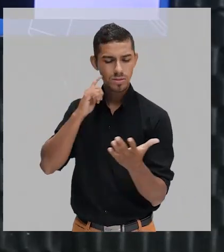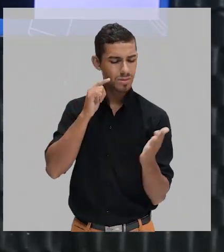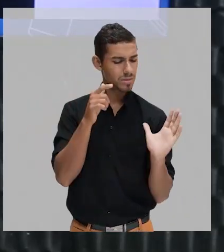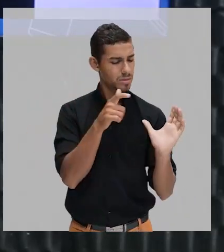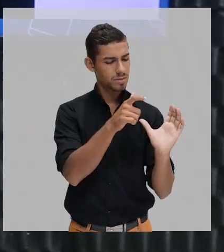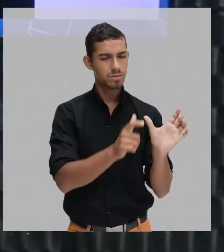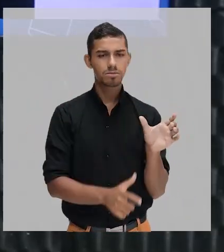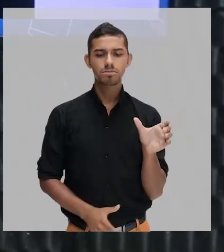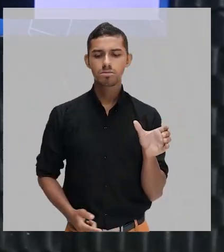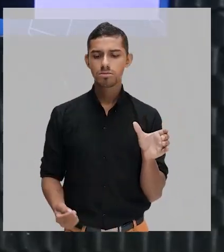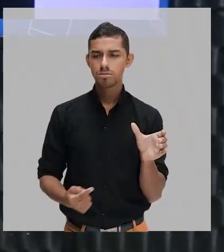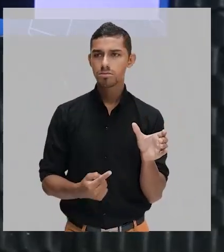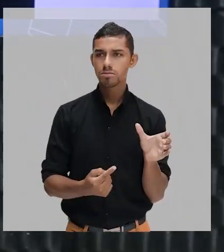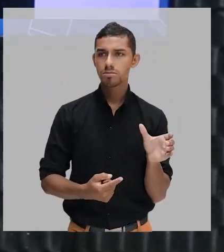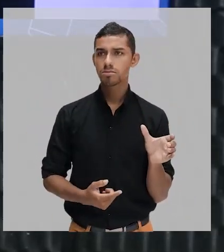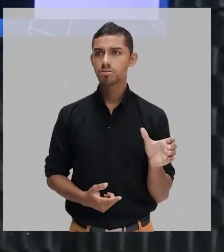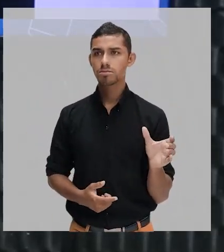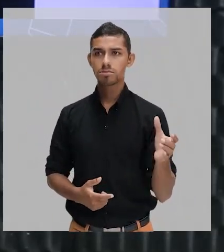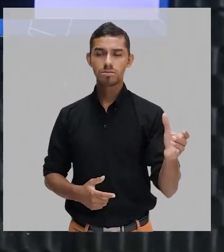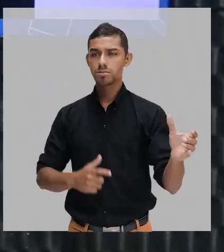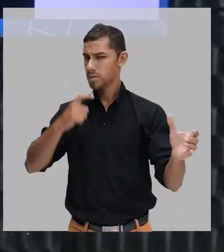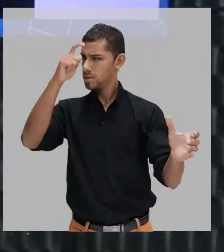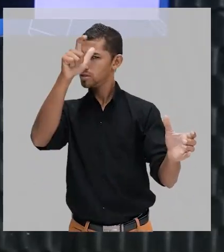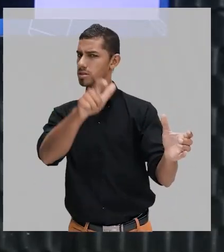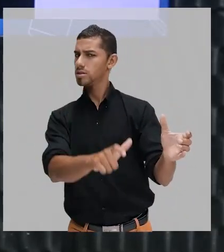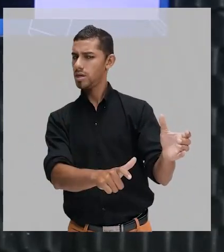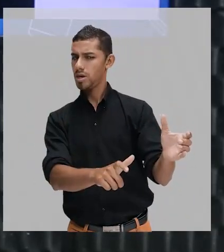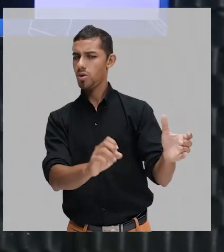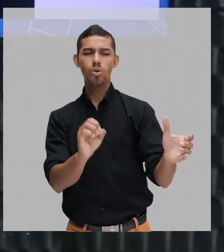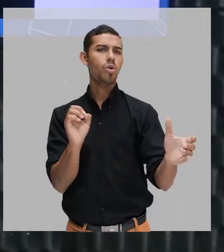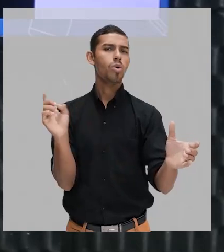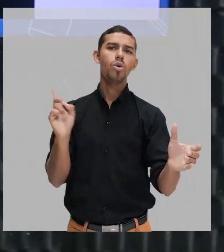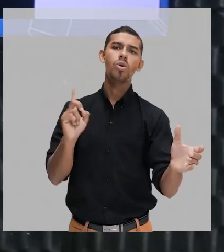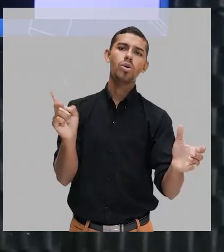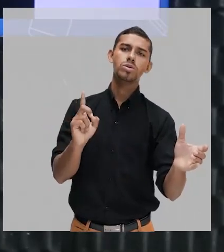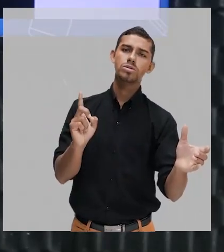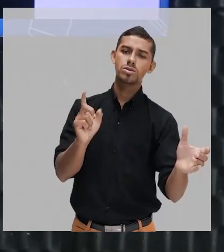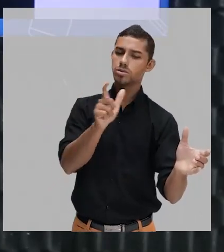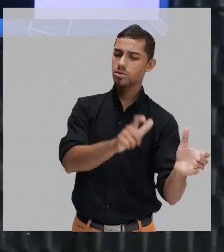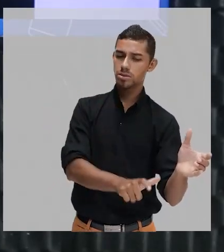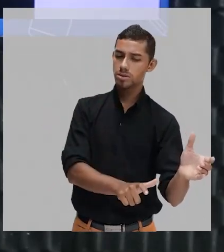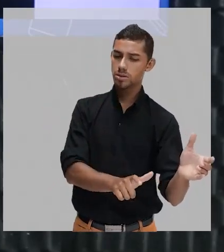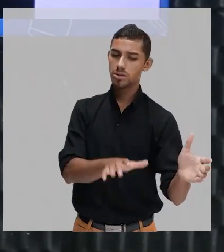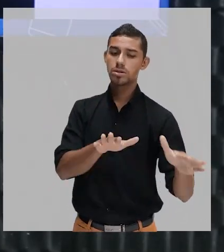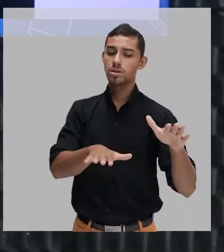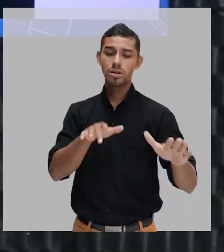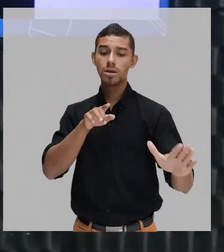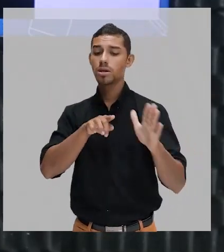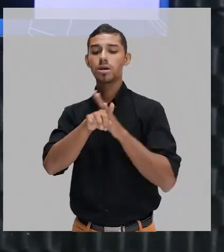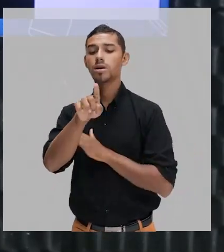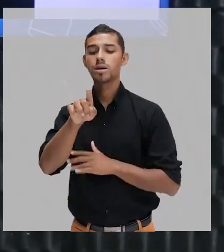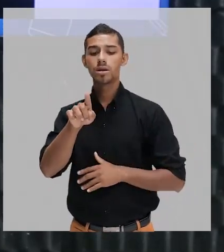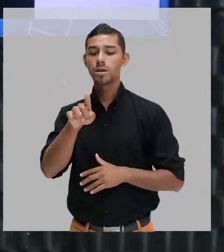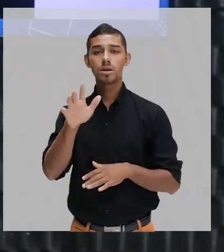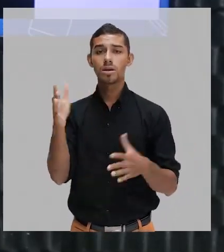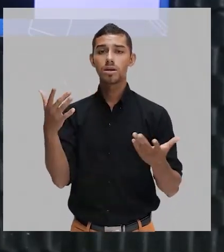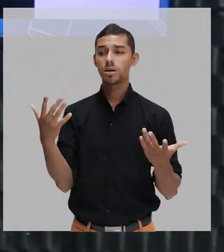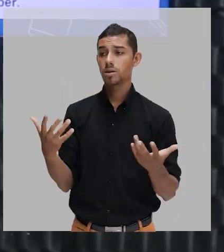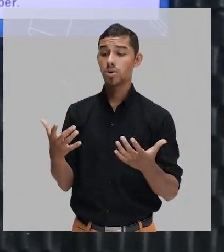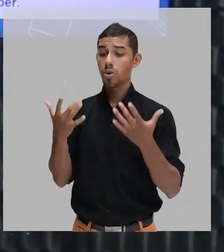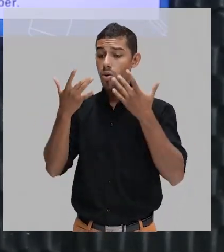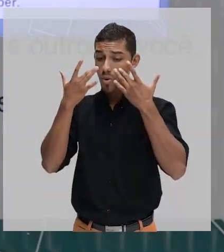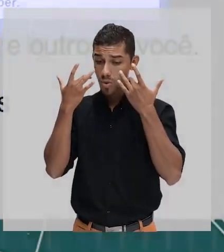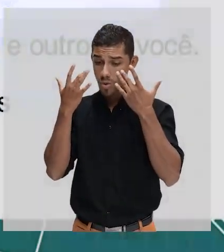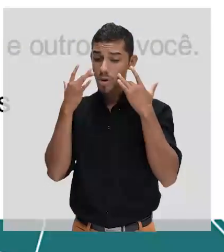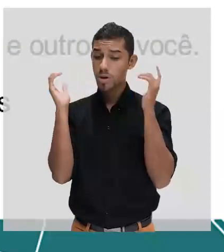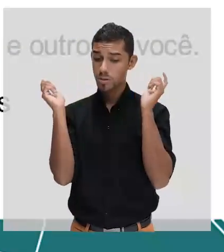eu coloquei propositalmente, e ele diz ser ou não ser, eis a questão. Tem várias interpretações. O teatro permite